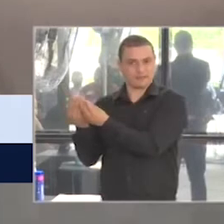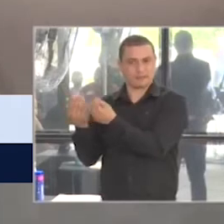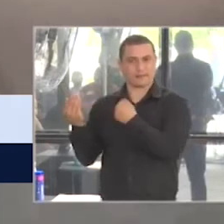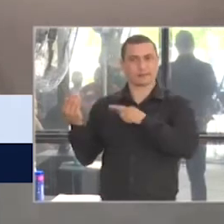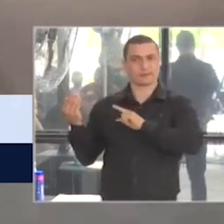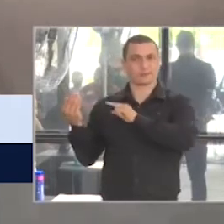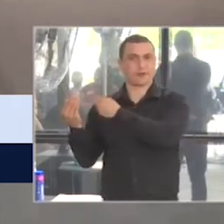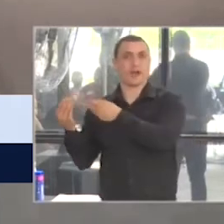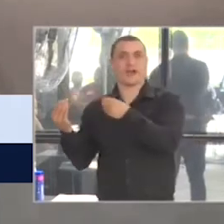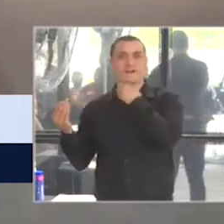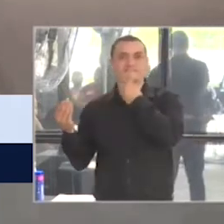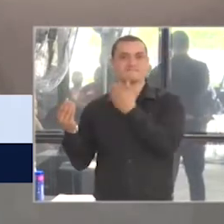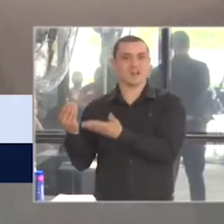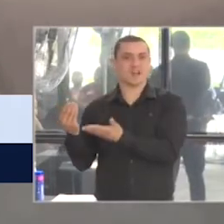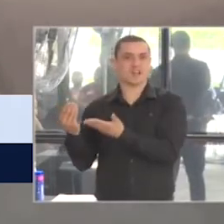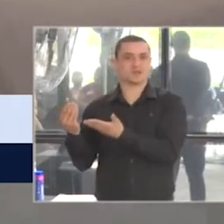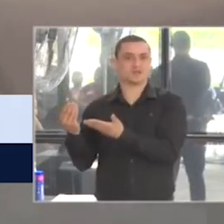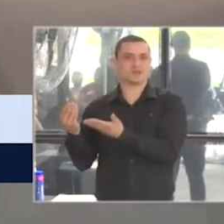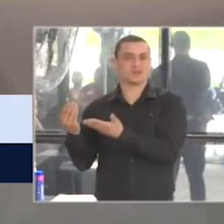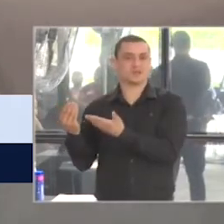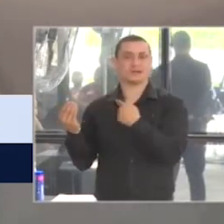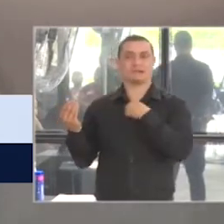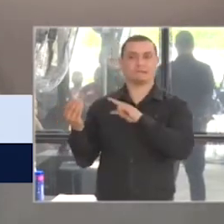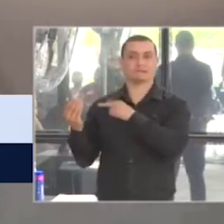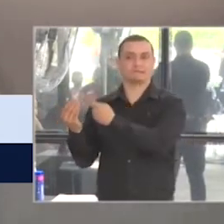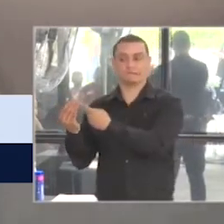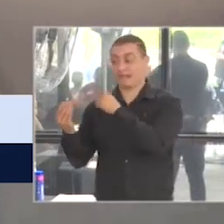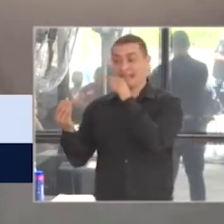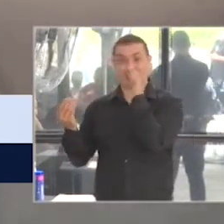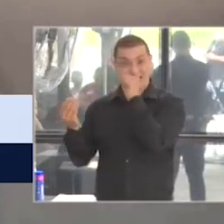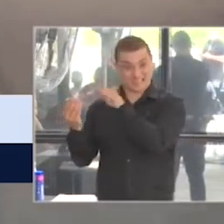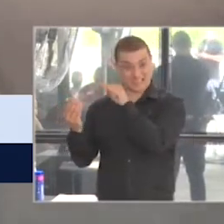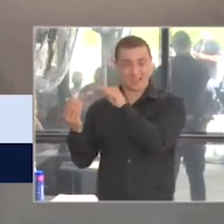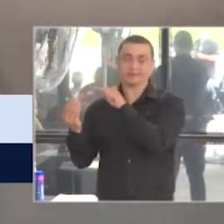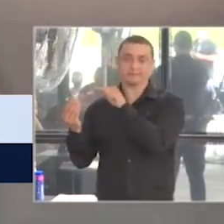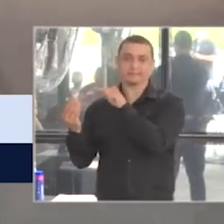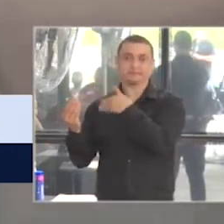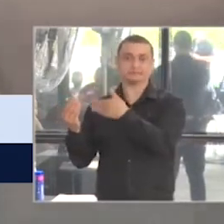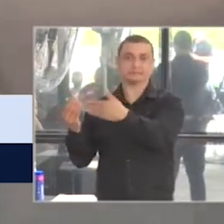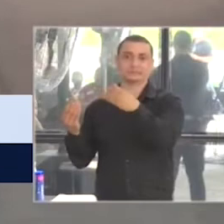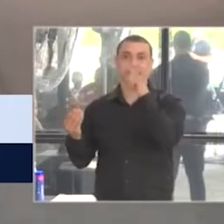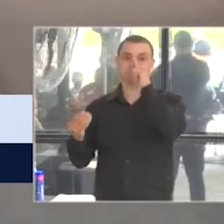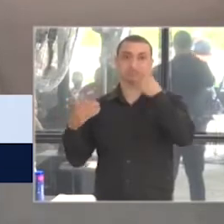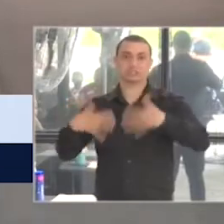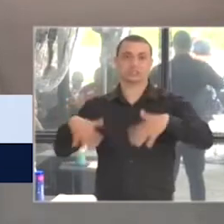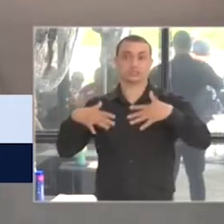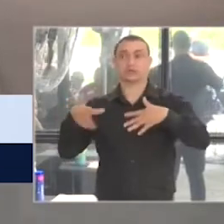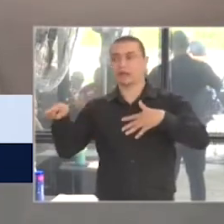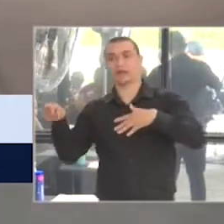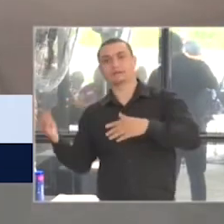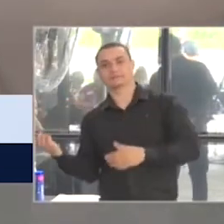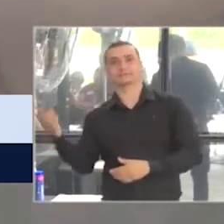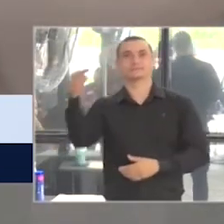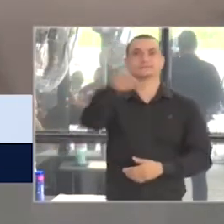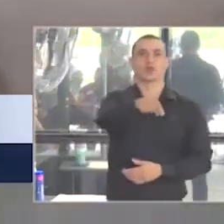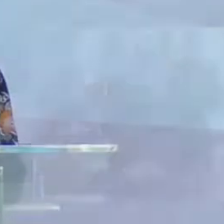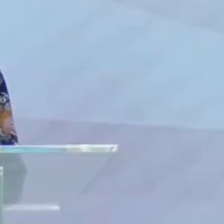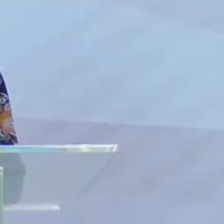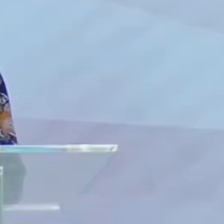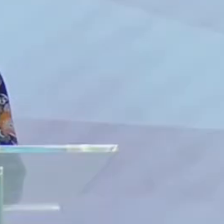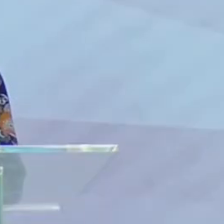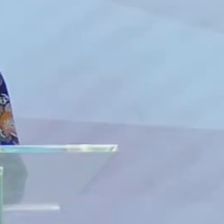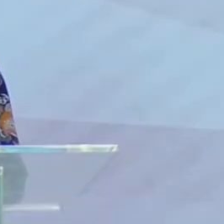transmitindo aos mais velhos, aos idosos, e, por consequência, nós temos essa pressão sobre o sistema de